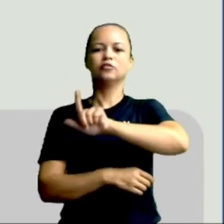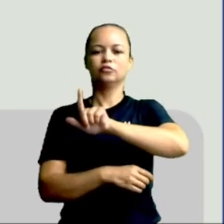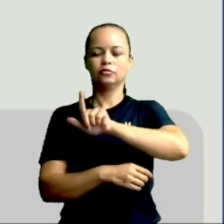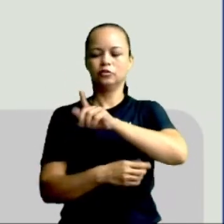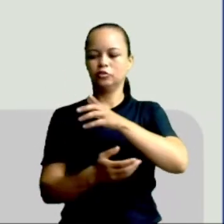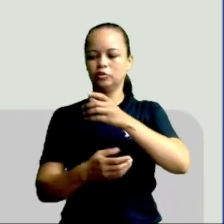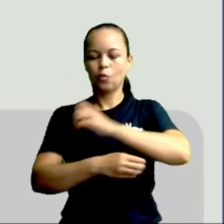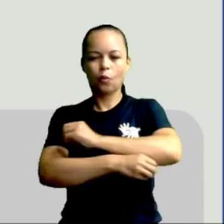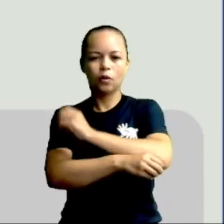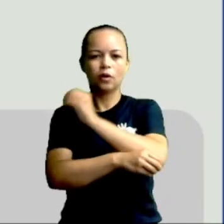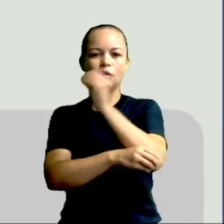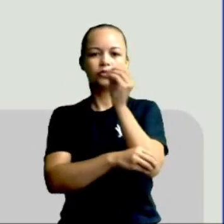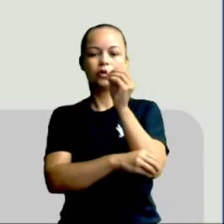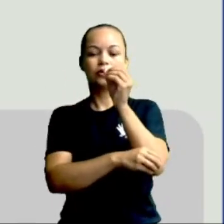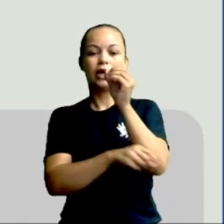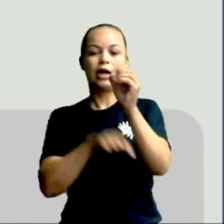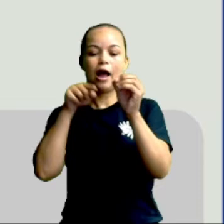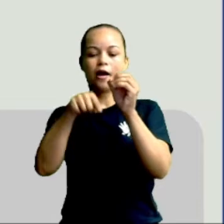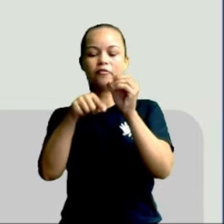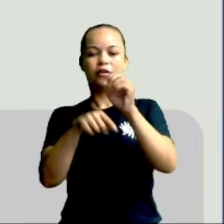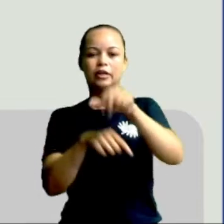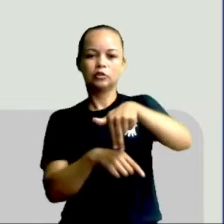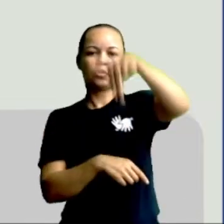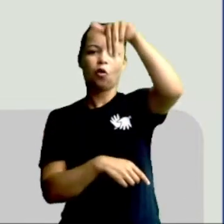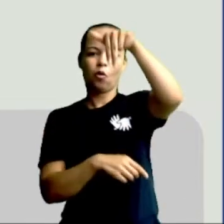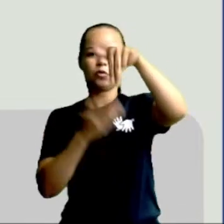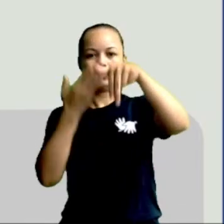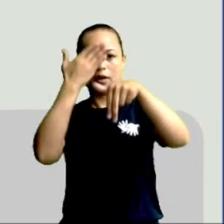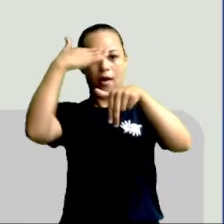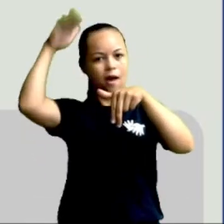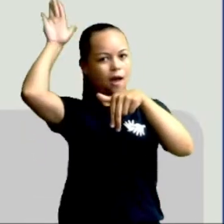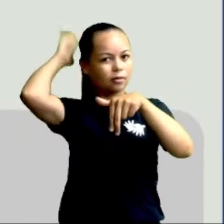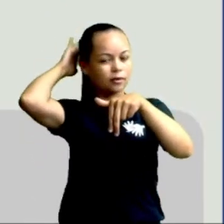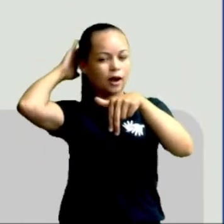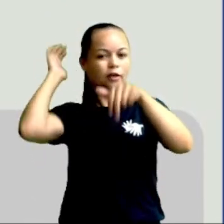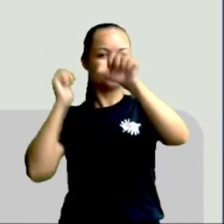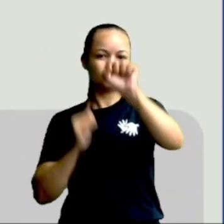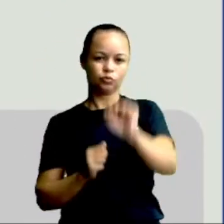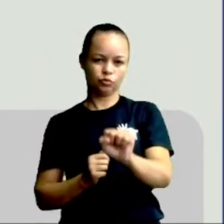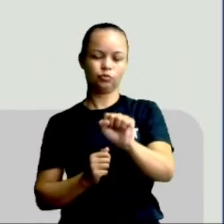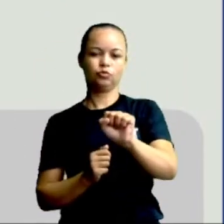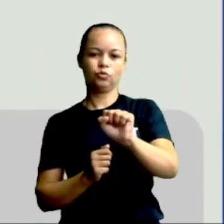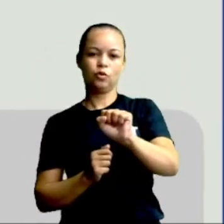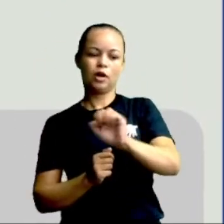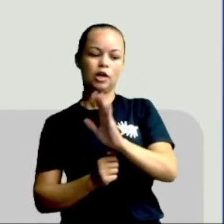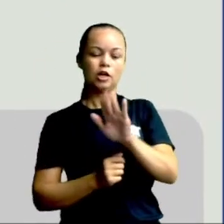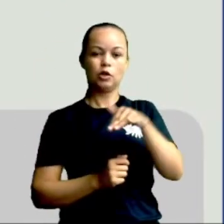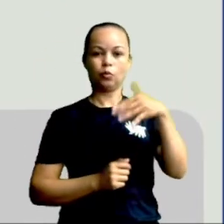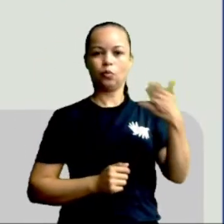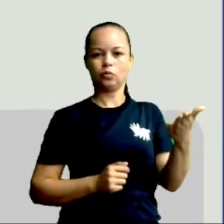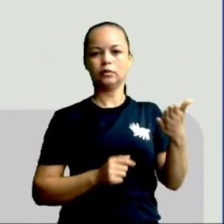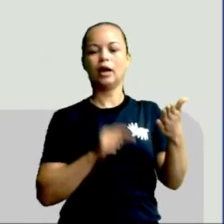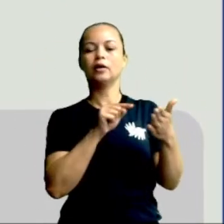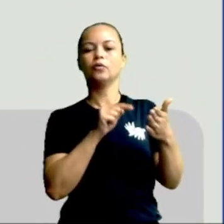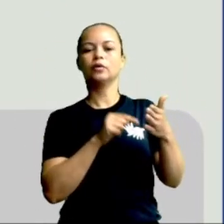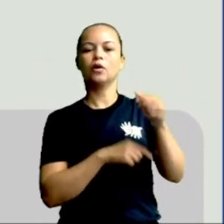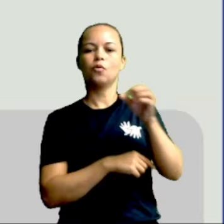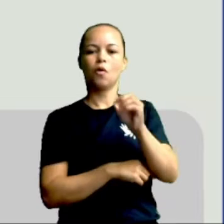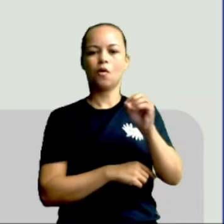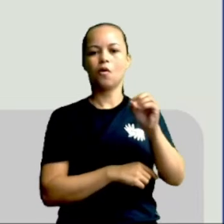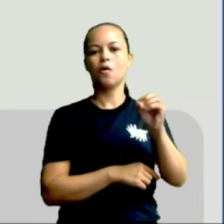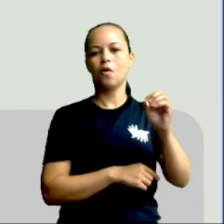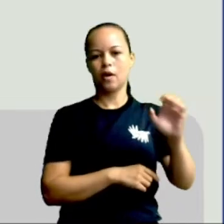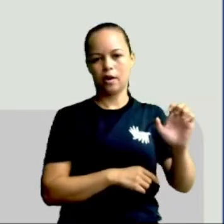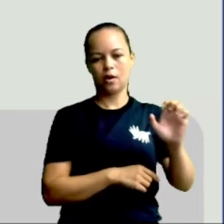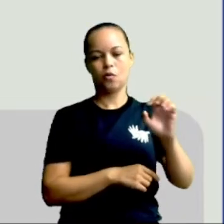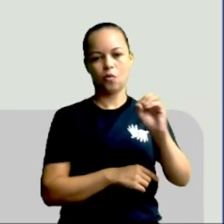a gente sabe que na nossa frente está o norte, atrás de nós o sul e no lado contrário está o oeste. É sempre assim.